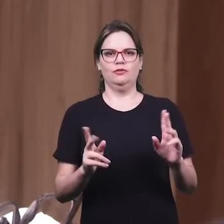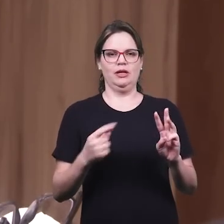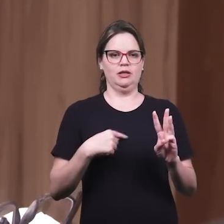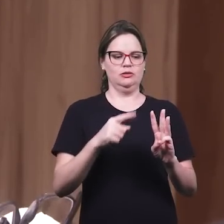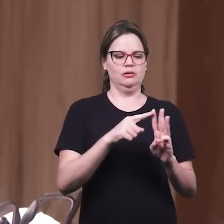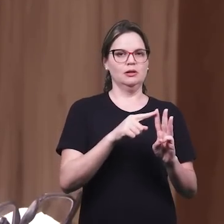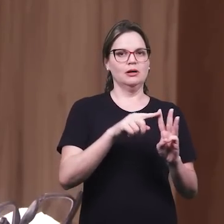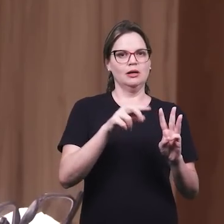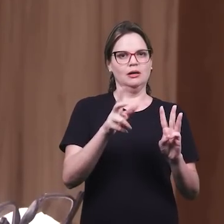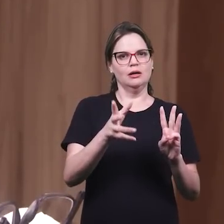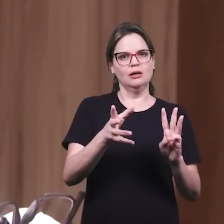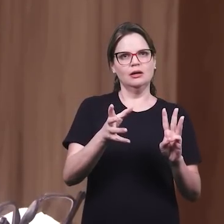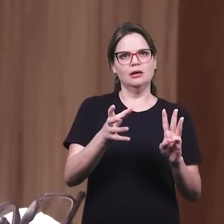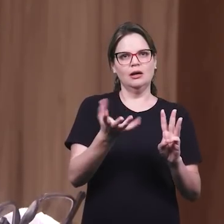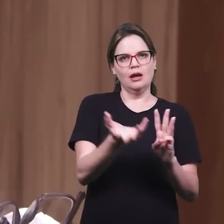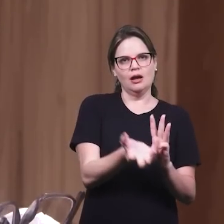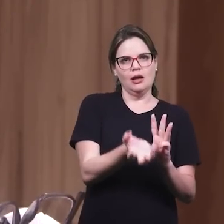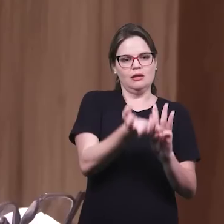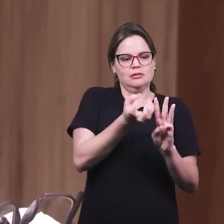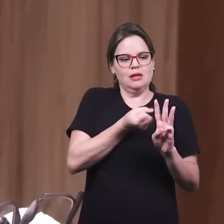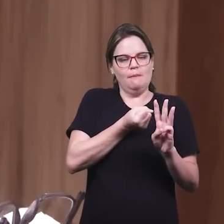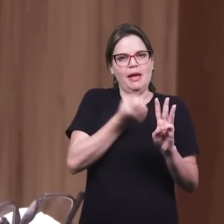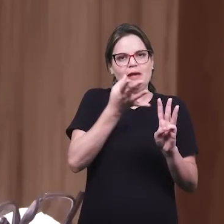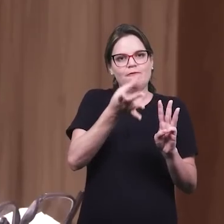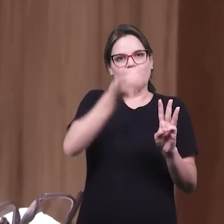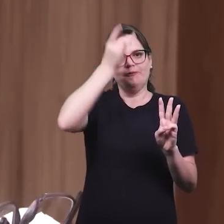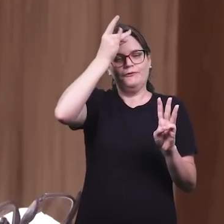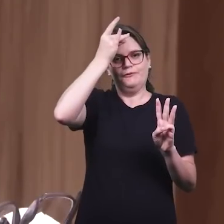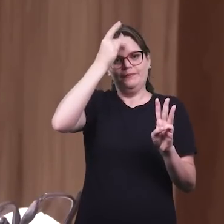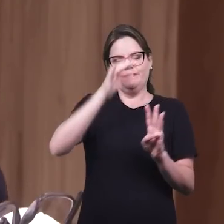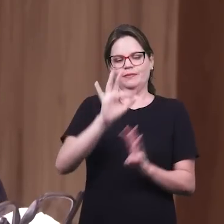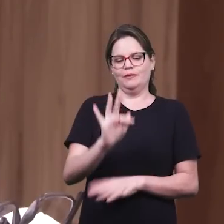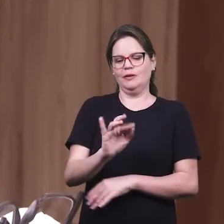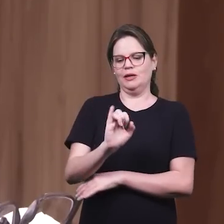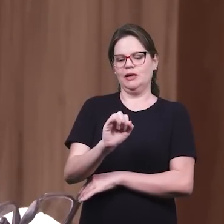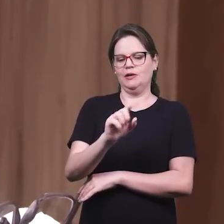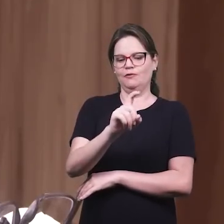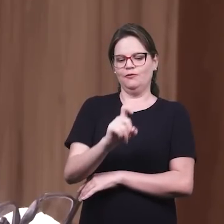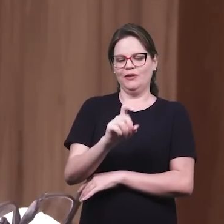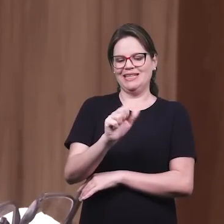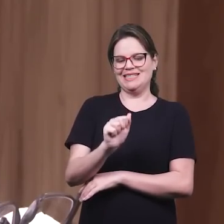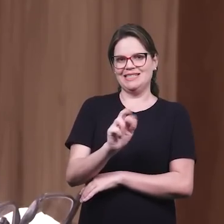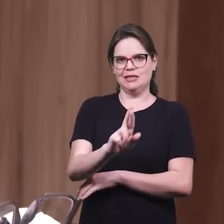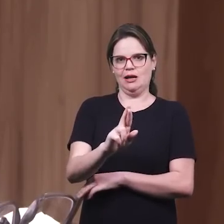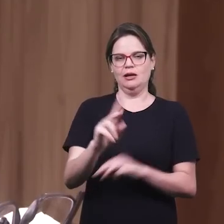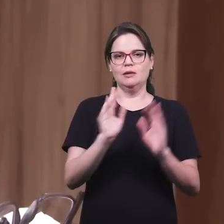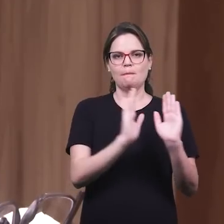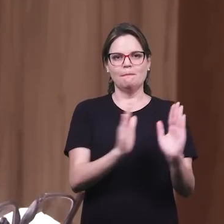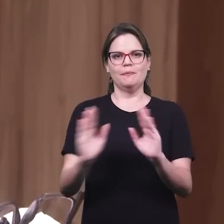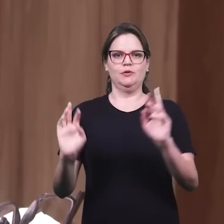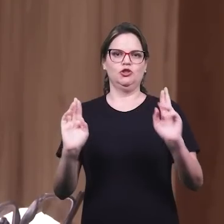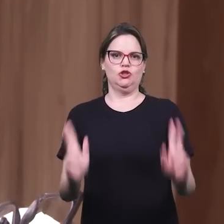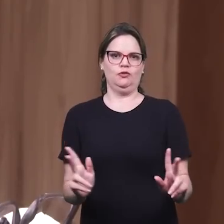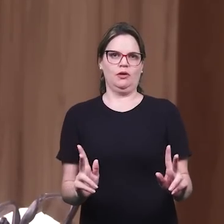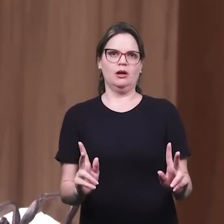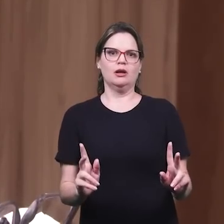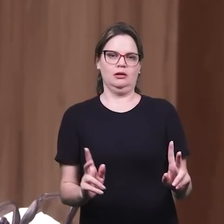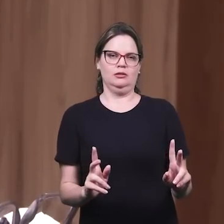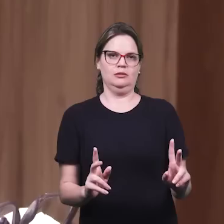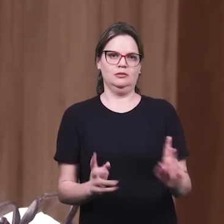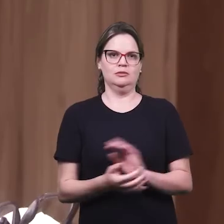aquisição e a fixação. São processos que ocorrem de forma diferente. E a